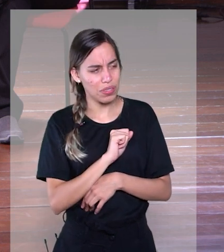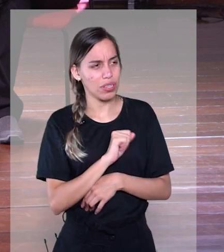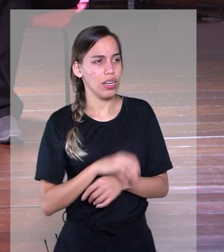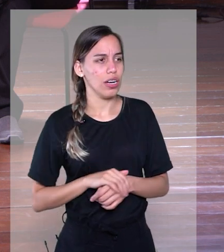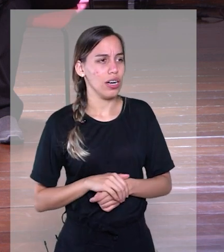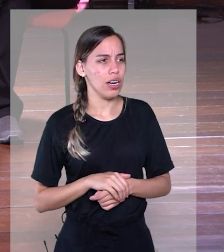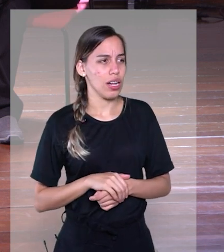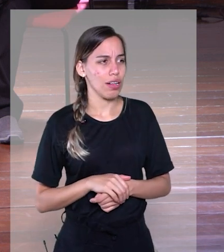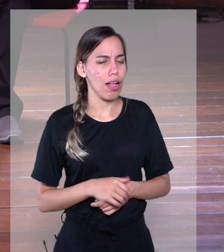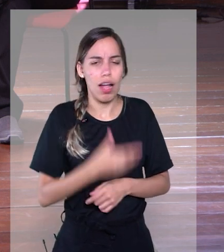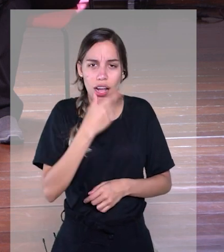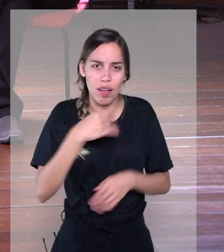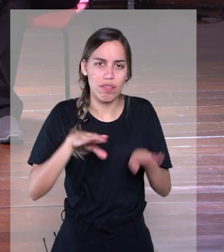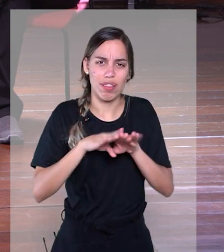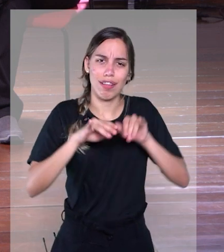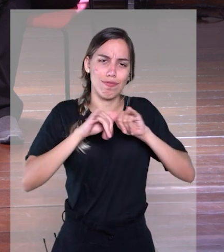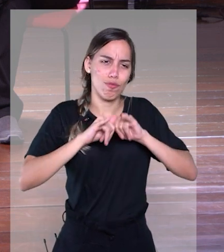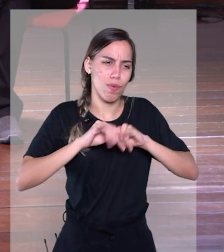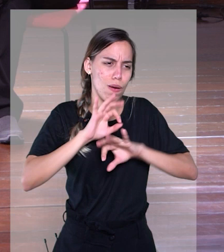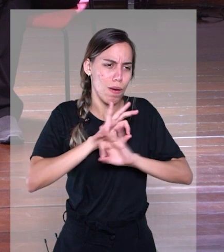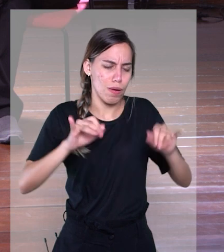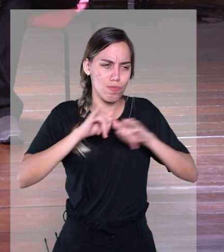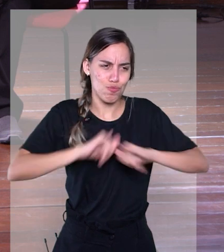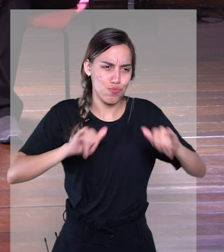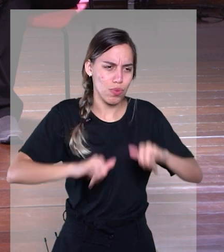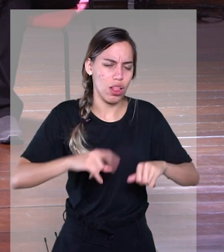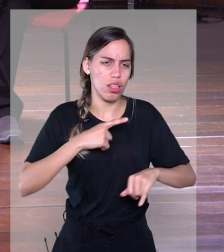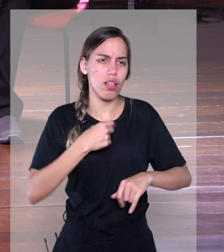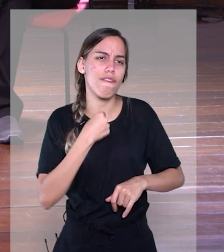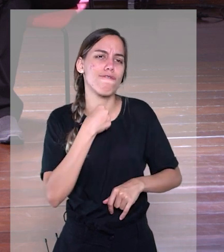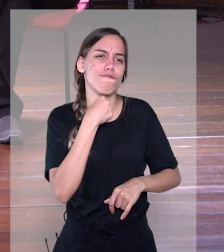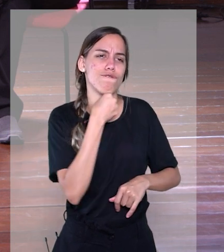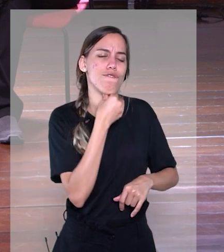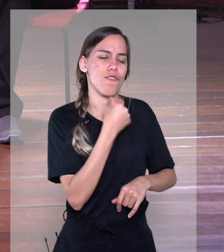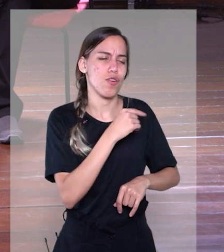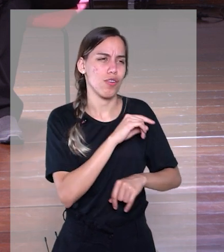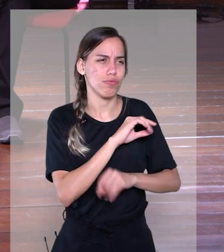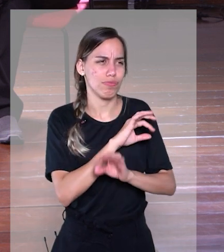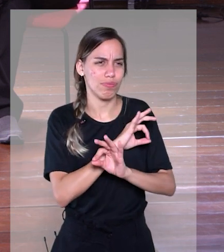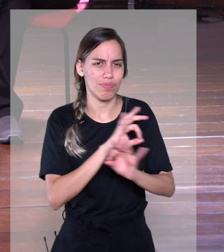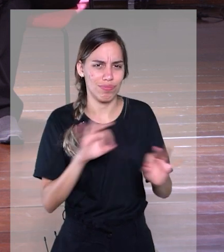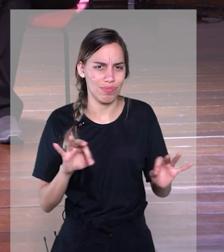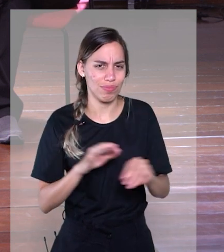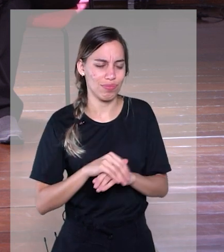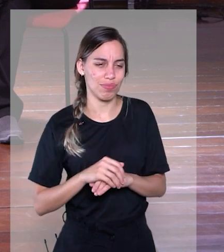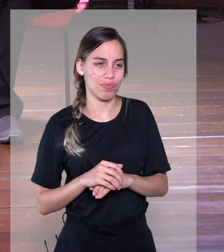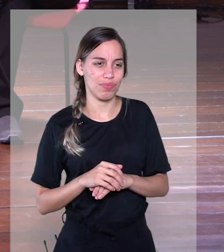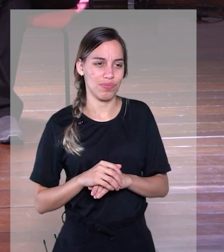um excelente divulgador e recitador, tem uma voz incrível. Enfim, ele tem sorte de ter o sogro